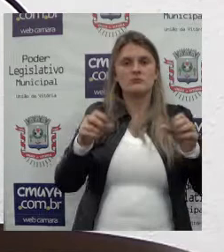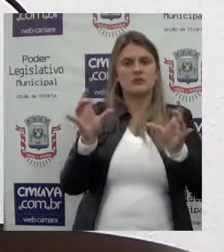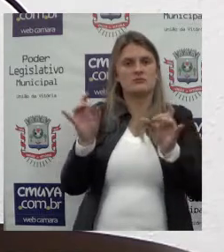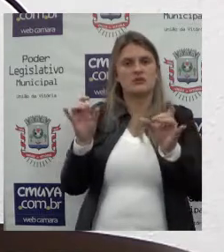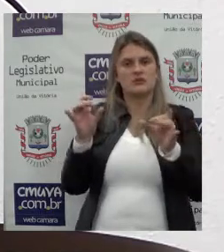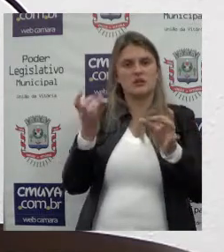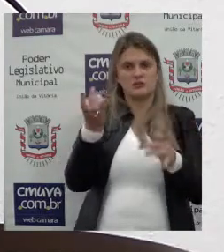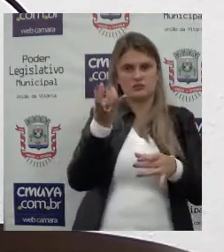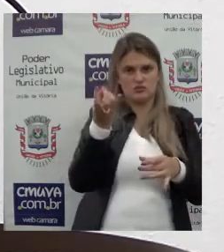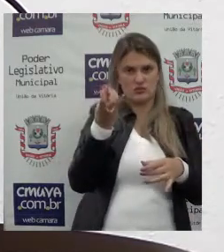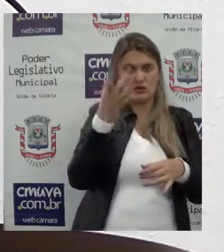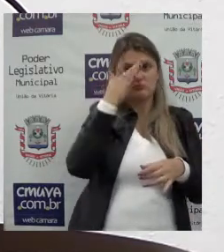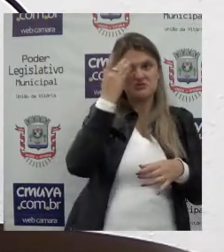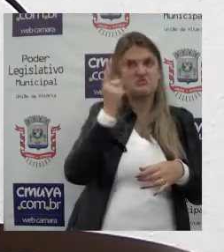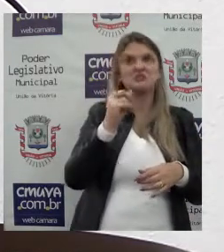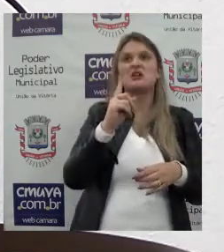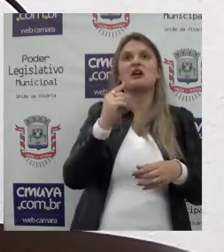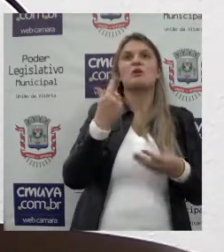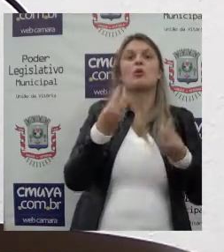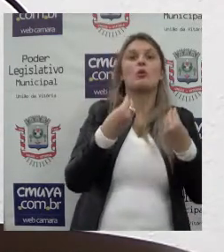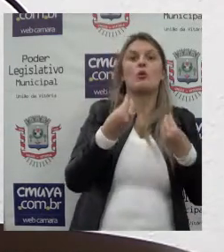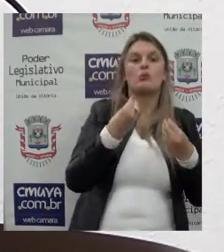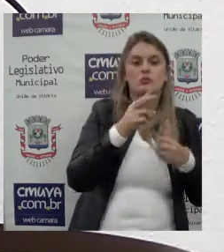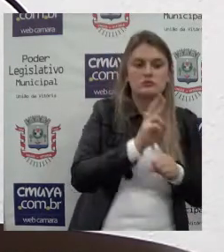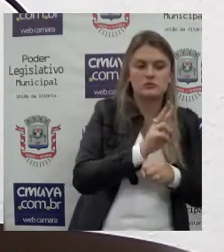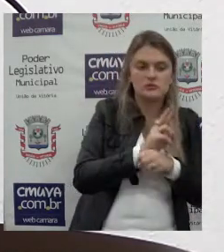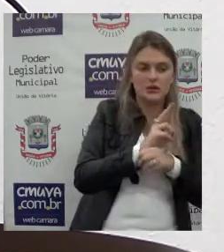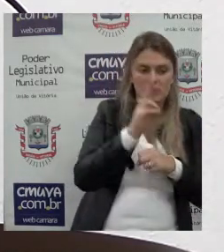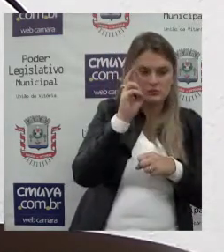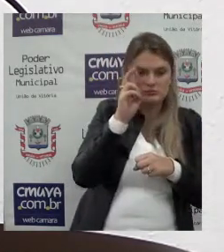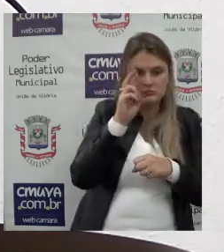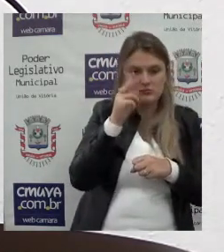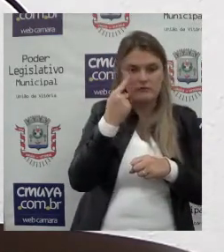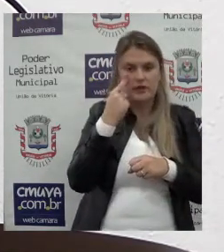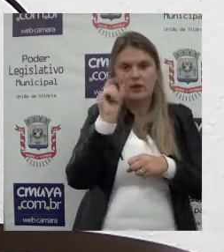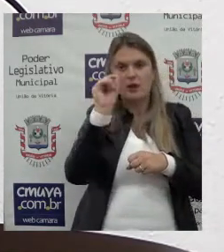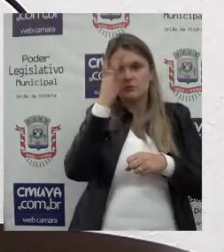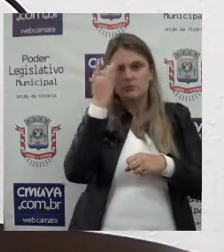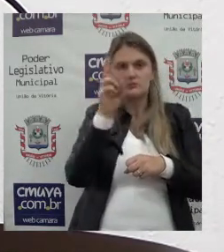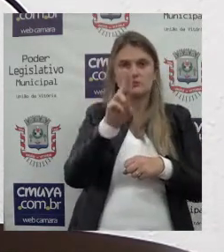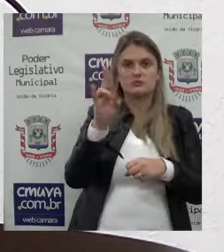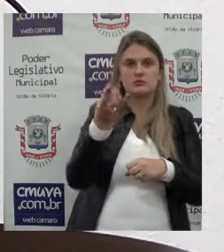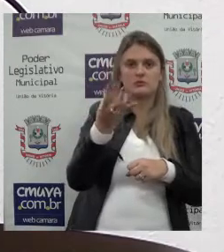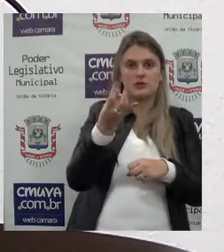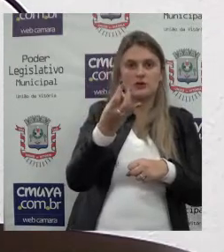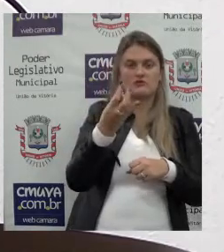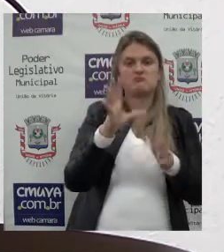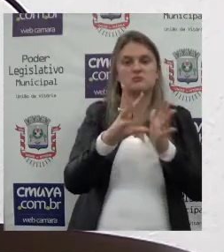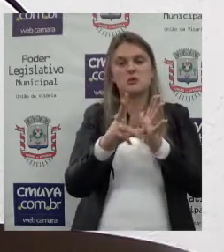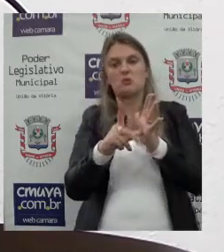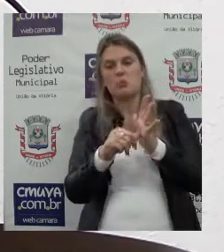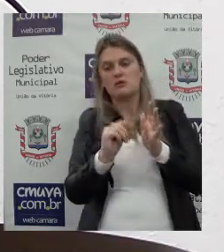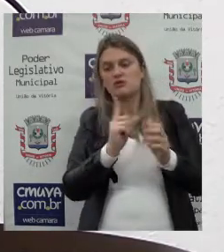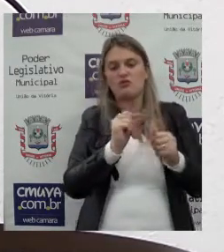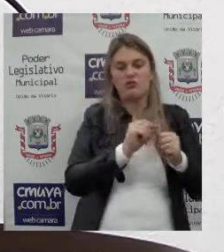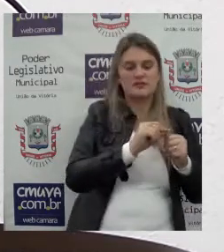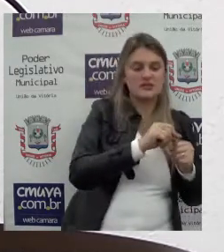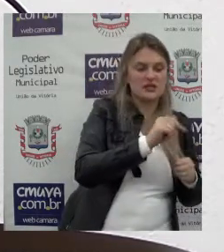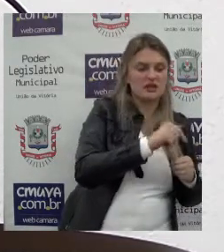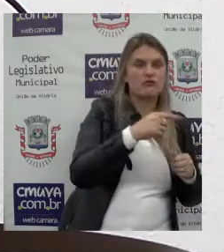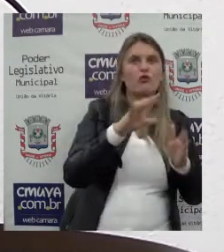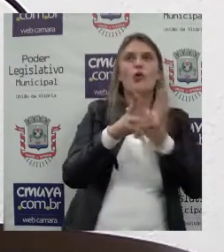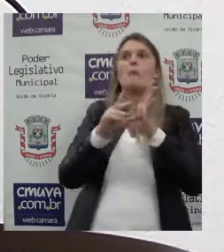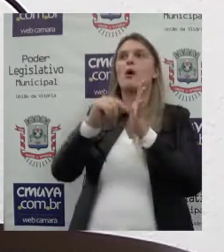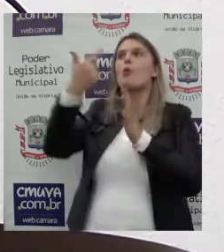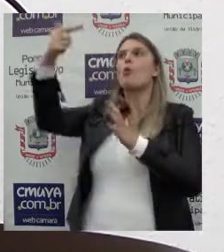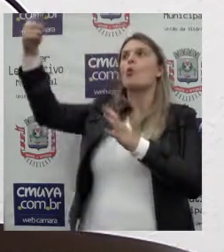por motoboy de drogas, como existe nas grandes cidades. Então, o usuário já você não teria mais como combater o traficante, porque ele ia usar isso. O furto, não